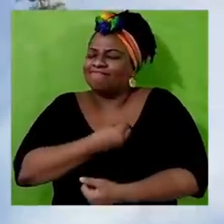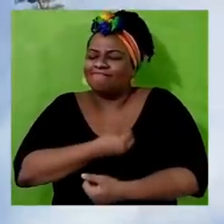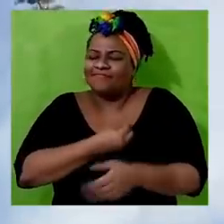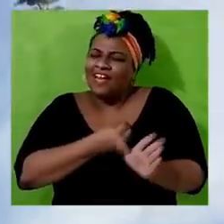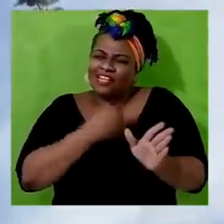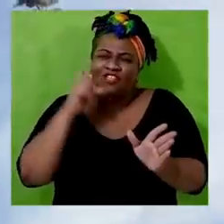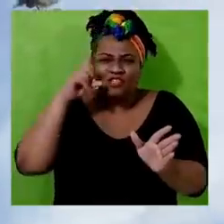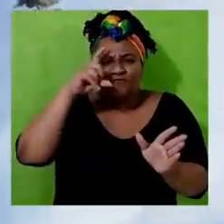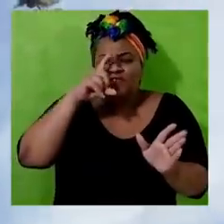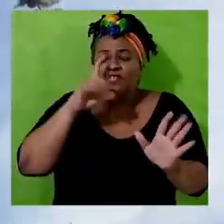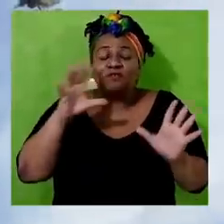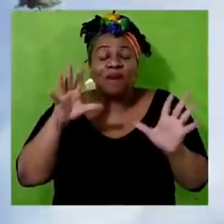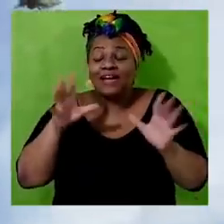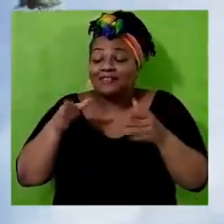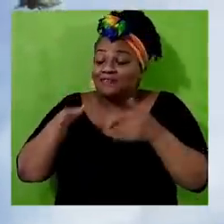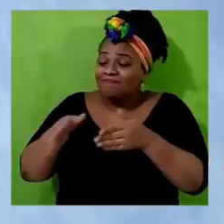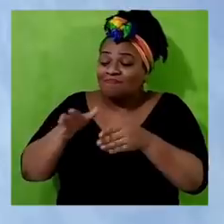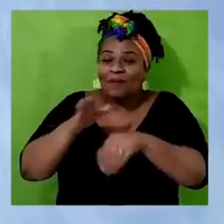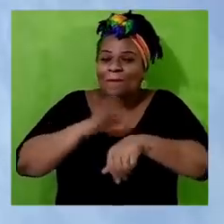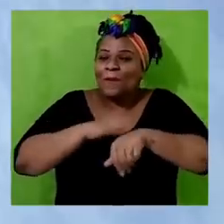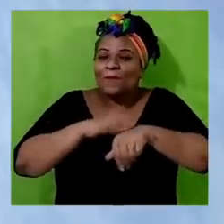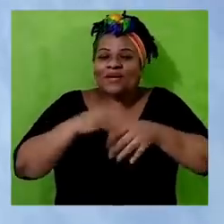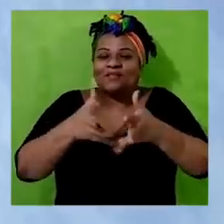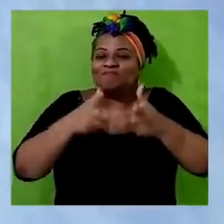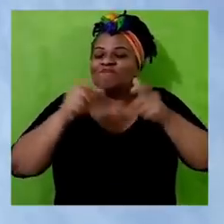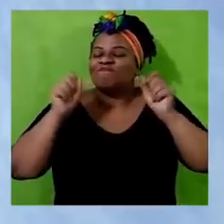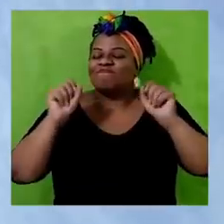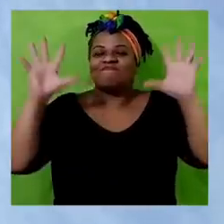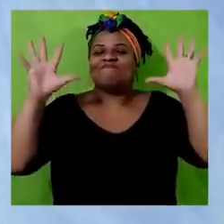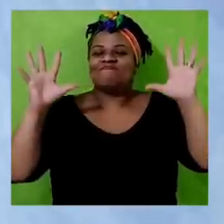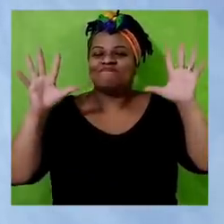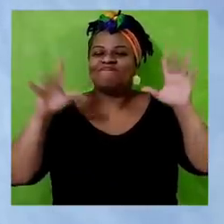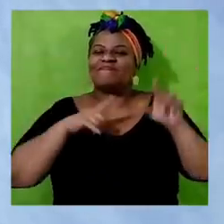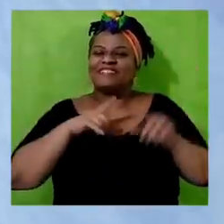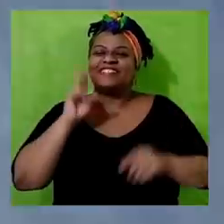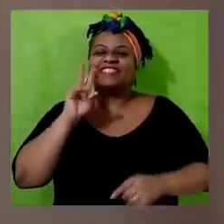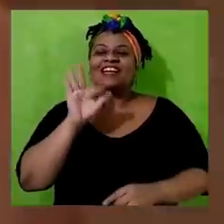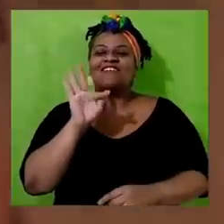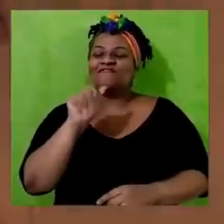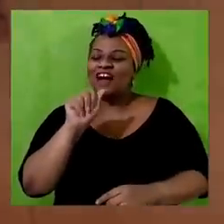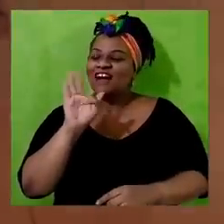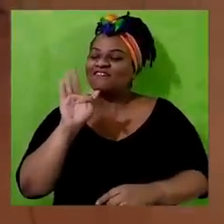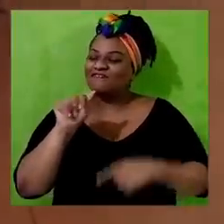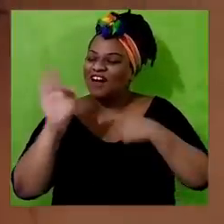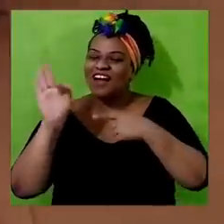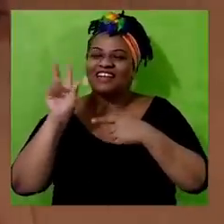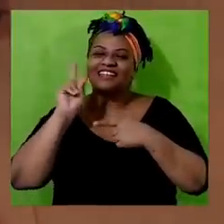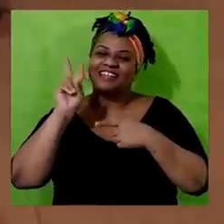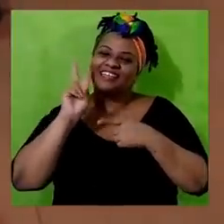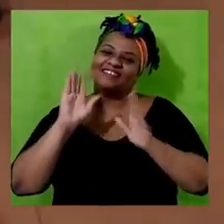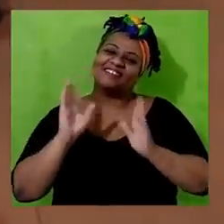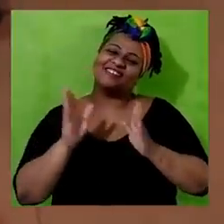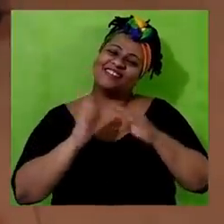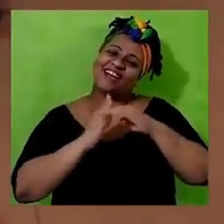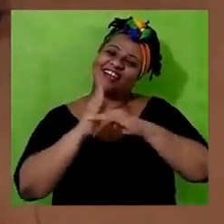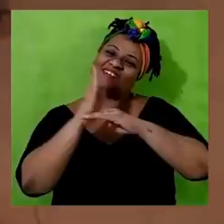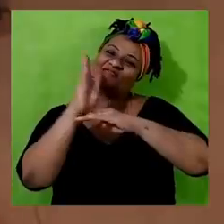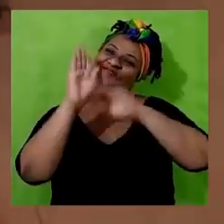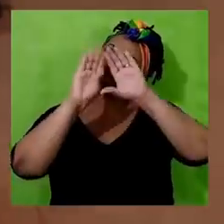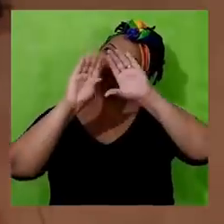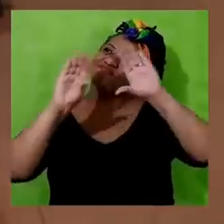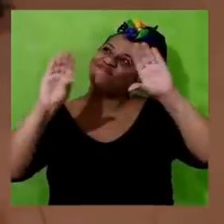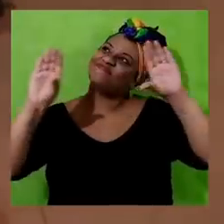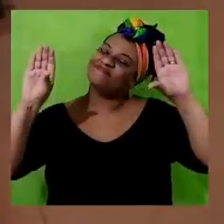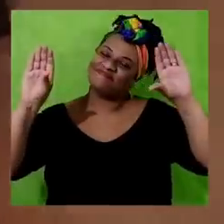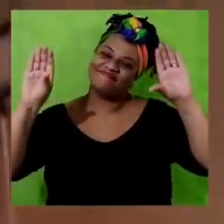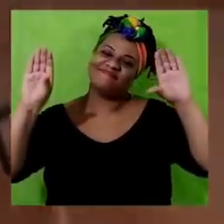aquele. Foi um momento mágico. Após isso, Fafá, meu amigo e irmão, Fafá Escada da Fé, foi pro